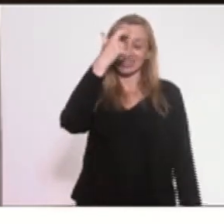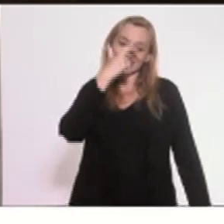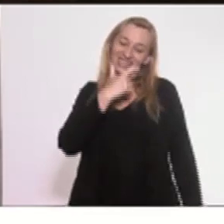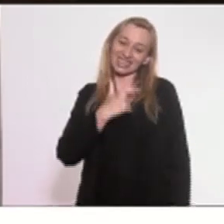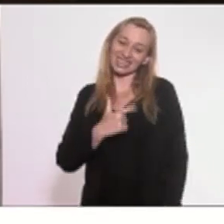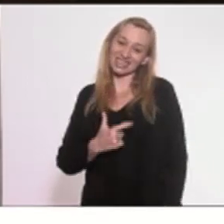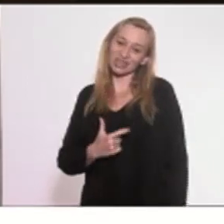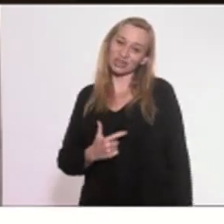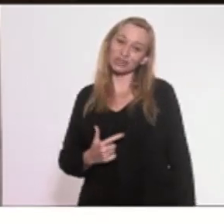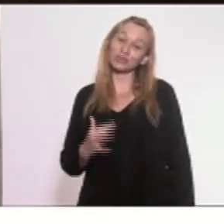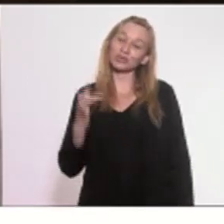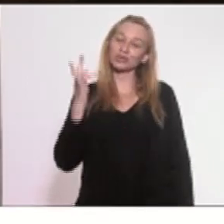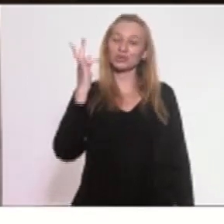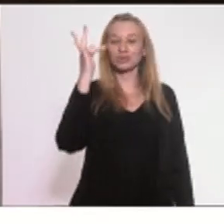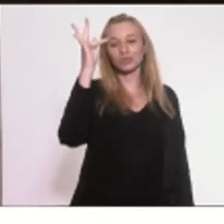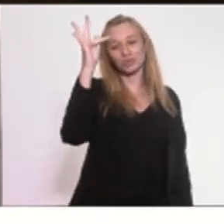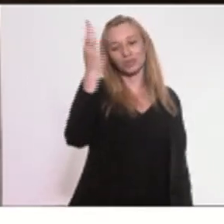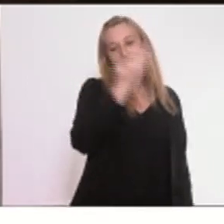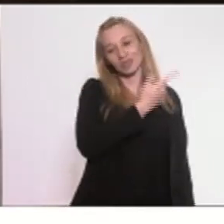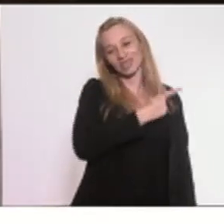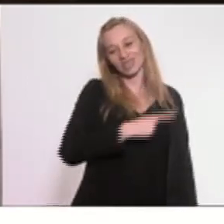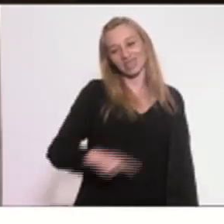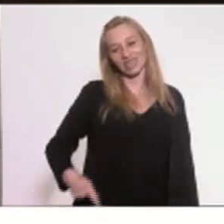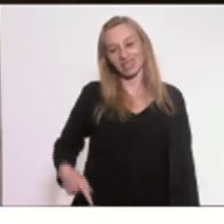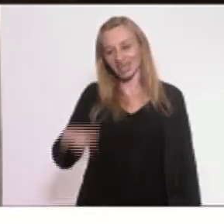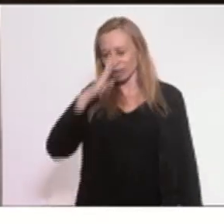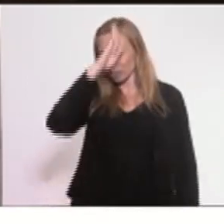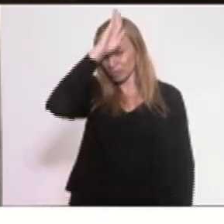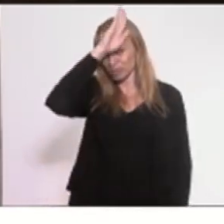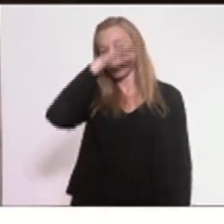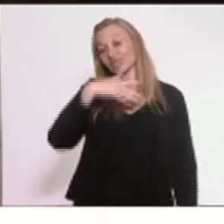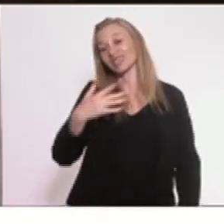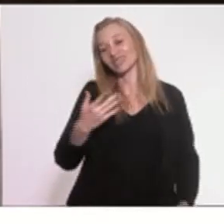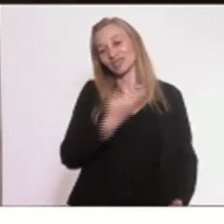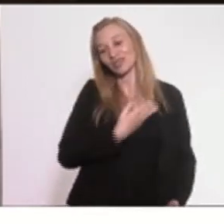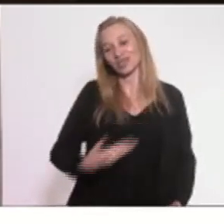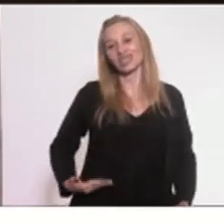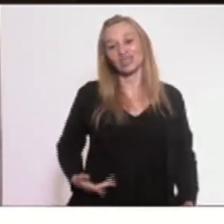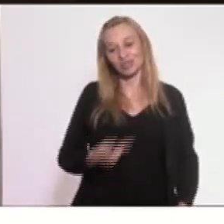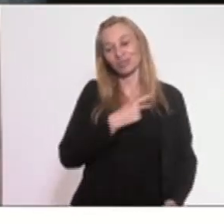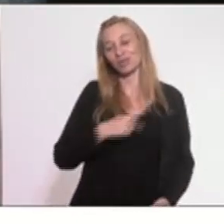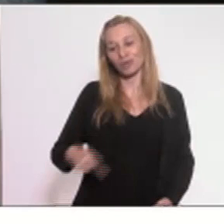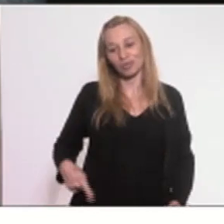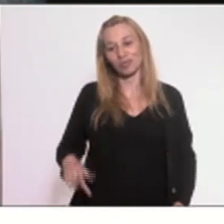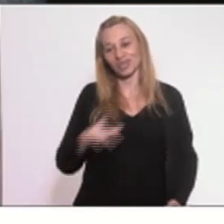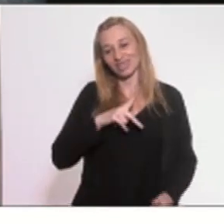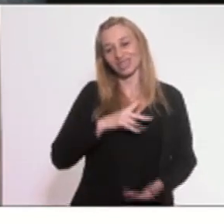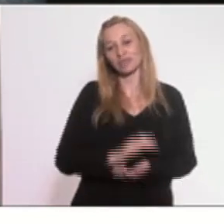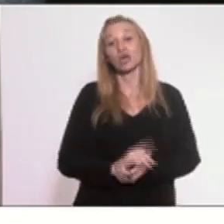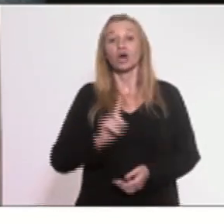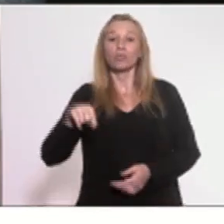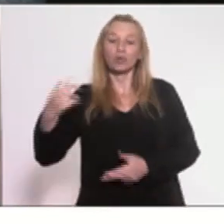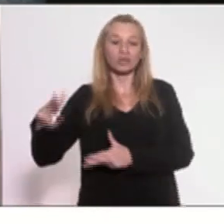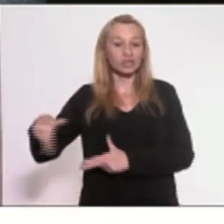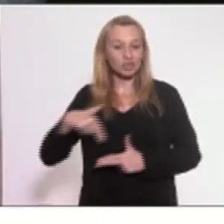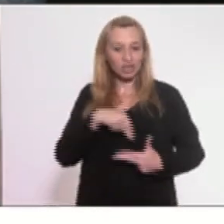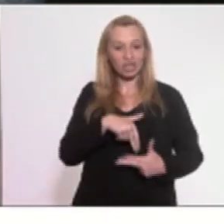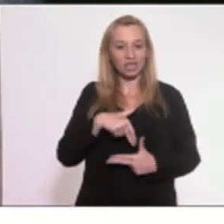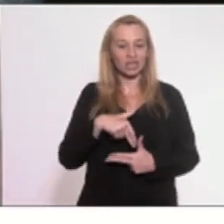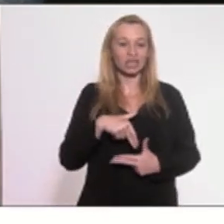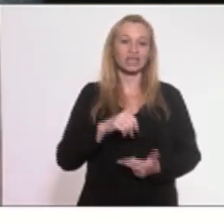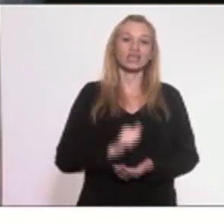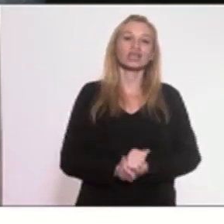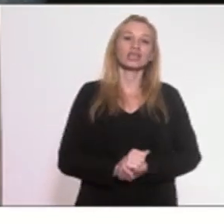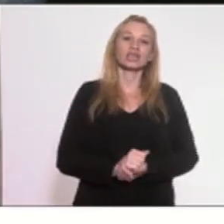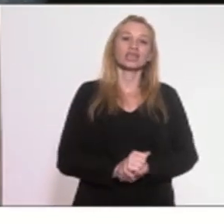que eu estou dizendo é o governador e o presidente da República. Muito obrigado, senhor presidente. Próximo orador inscrito é